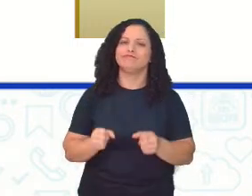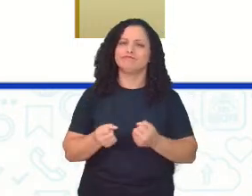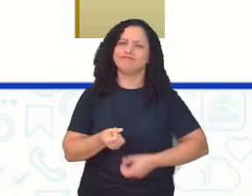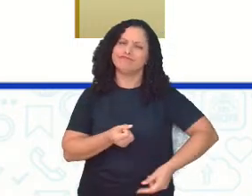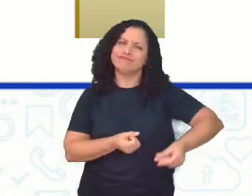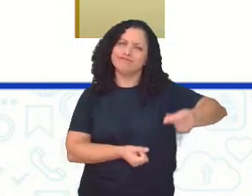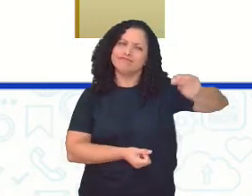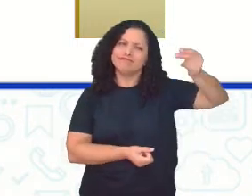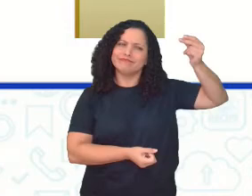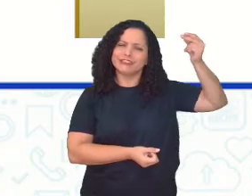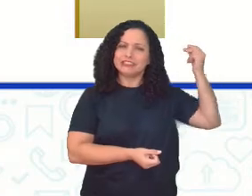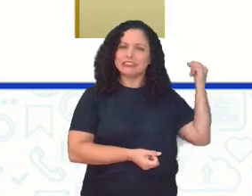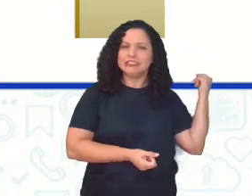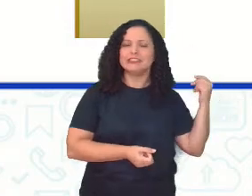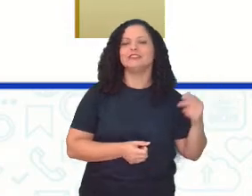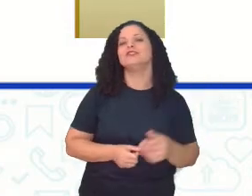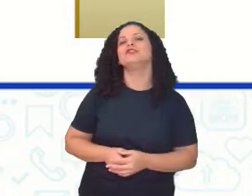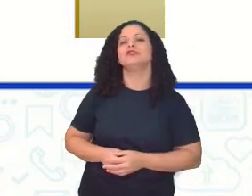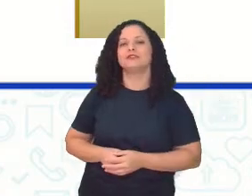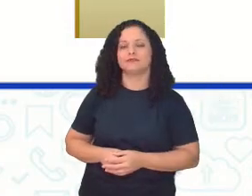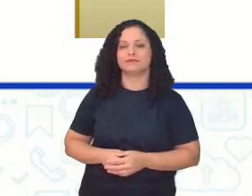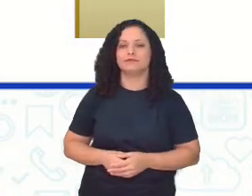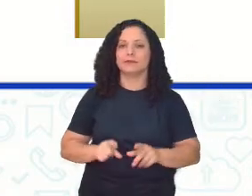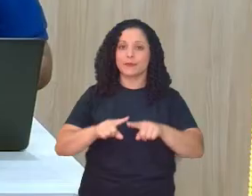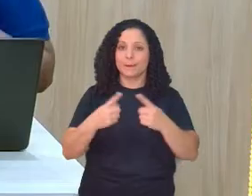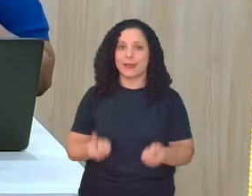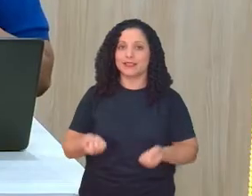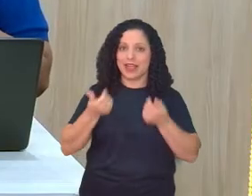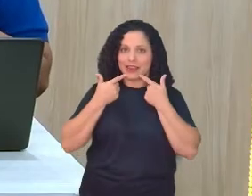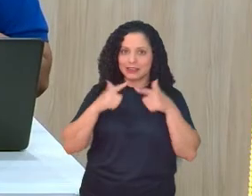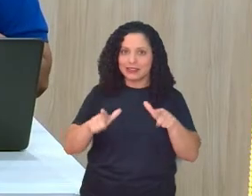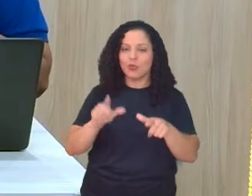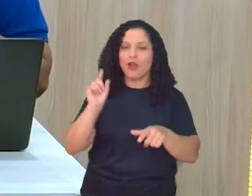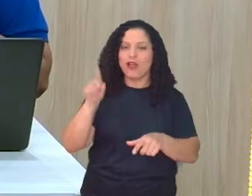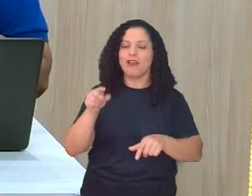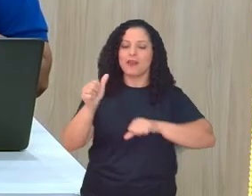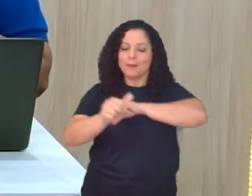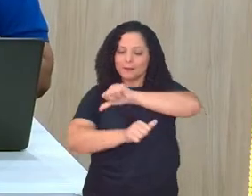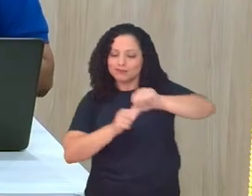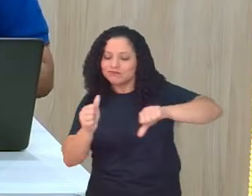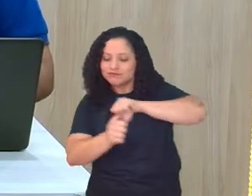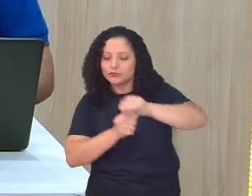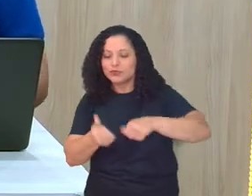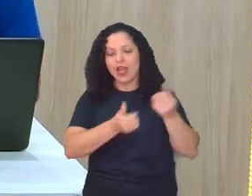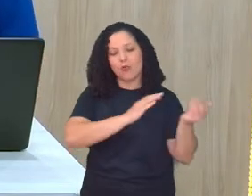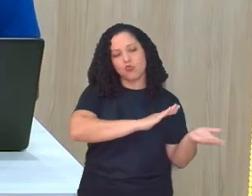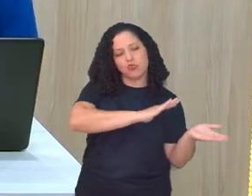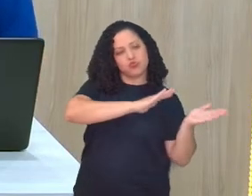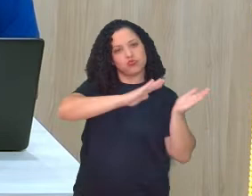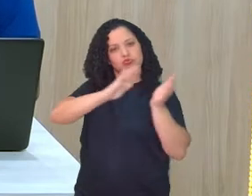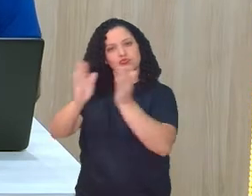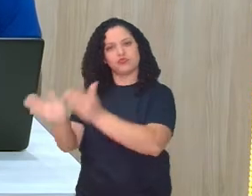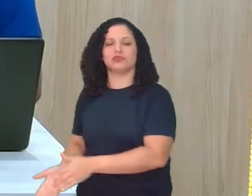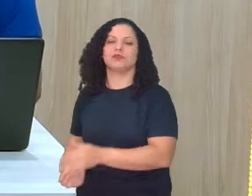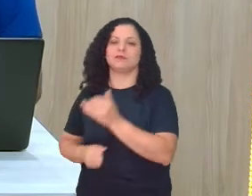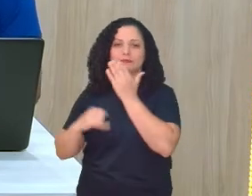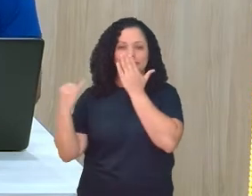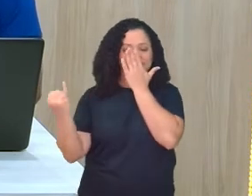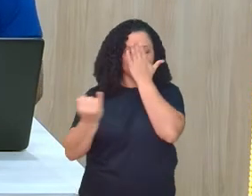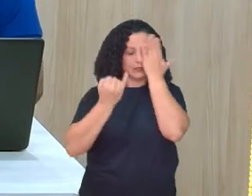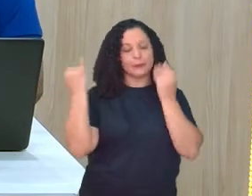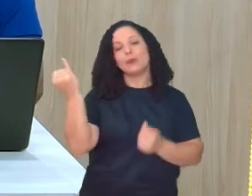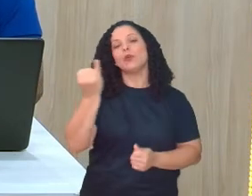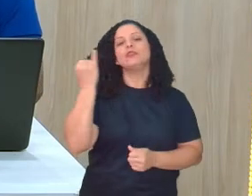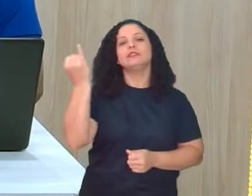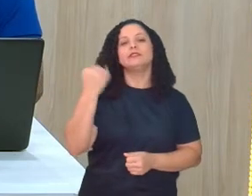antiga, não é? Não tão usada, mas a língua ela se renova, ela se modifica a cada dia. E é importante, não é,